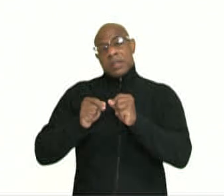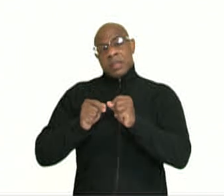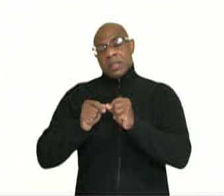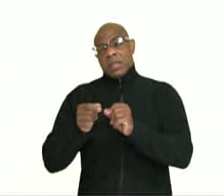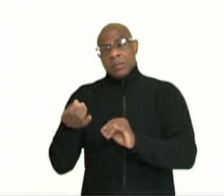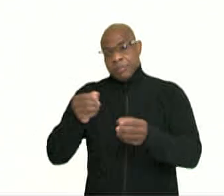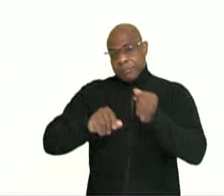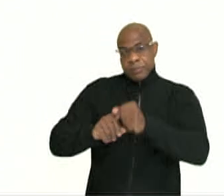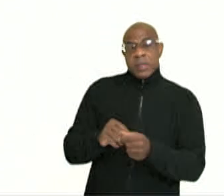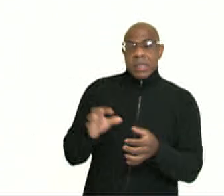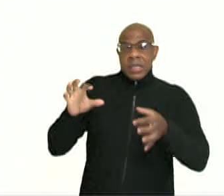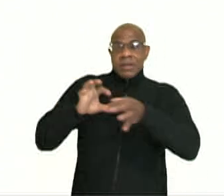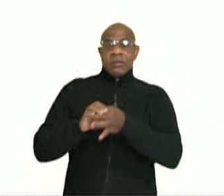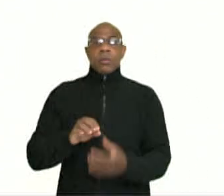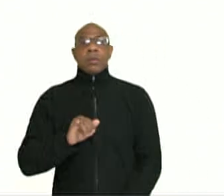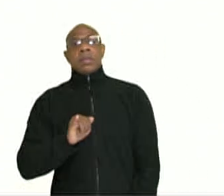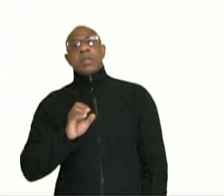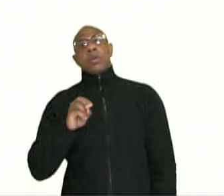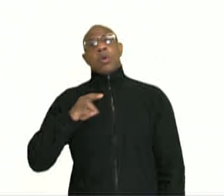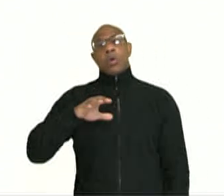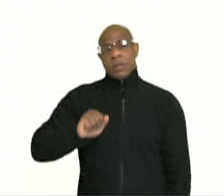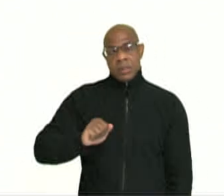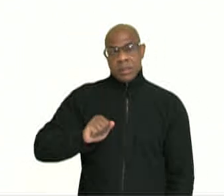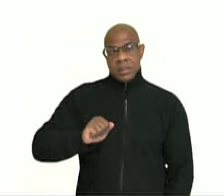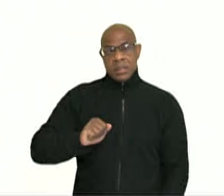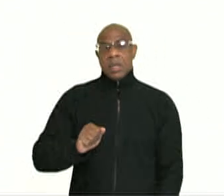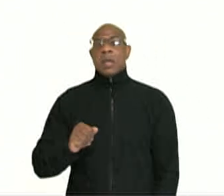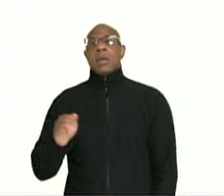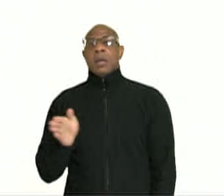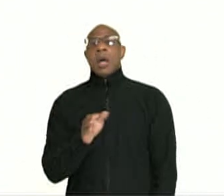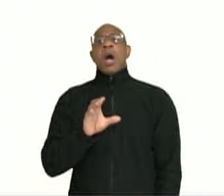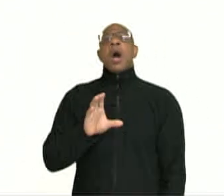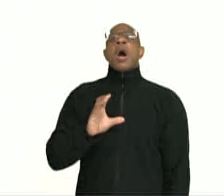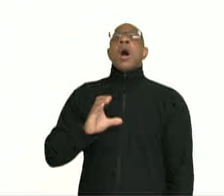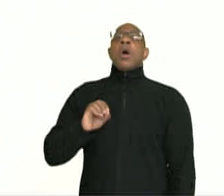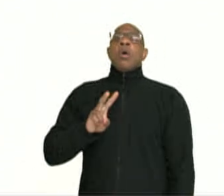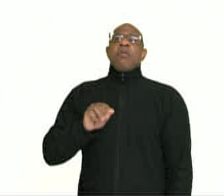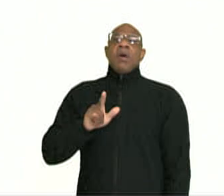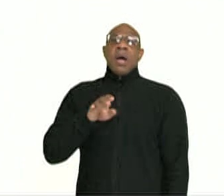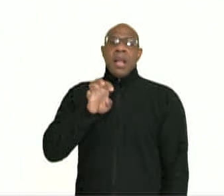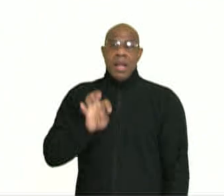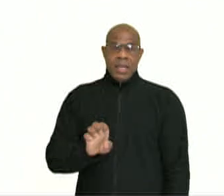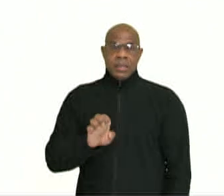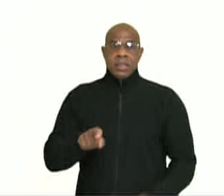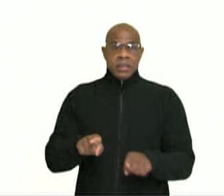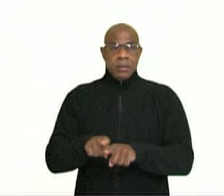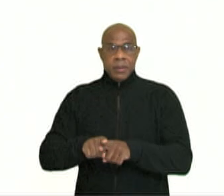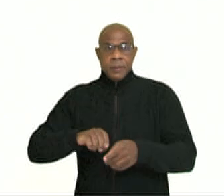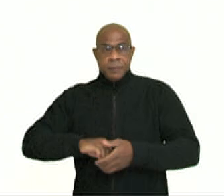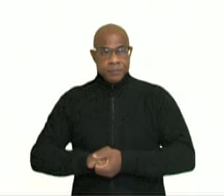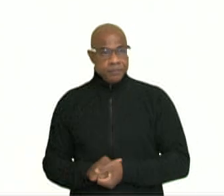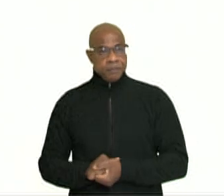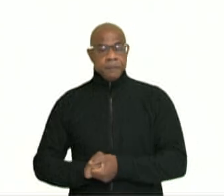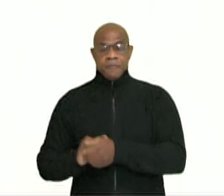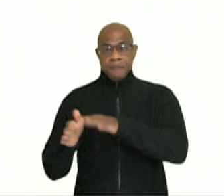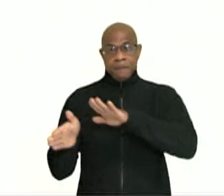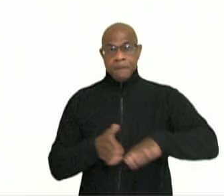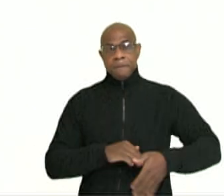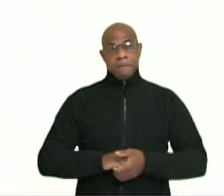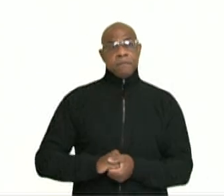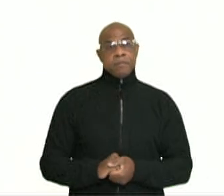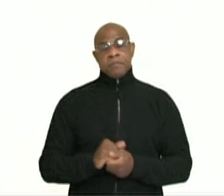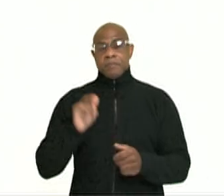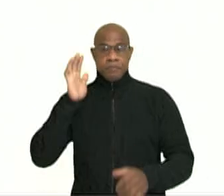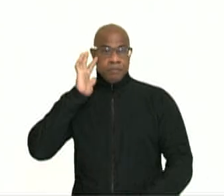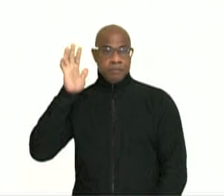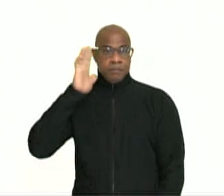e metálicas, ou seja, a natureza das ligações entre os átomos dos elementos químicos. Pela teoria